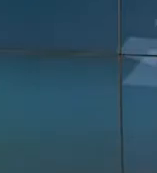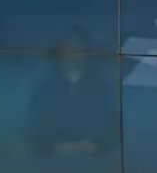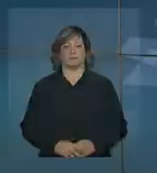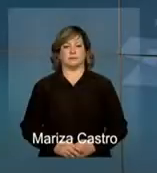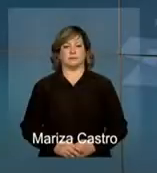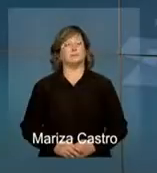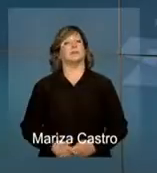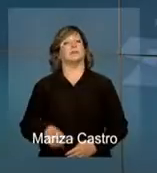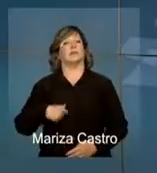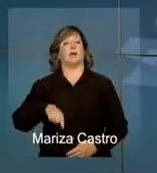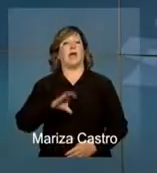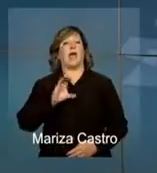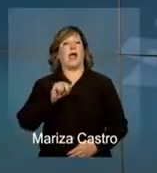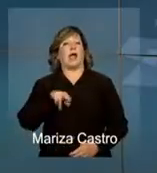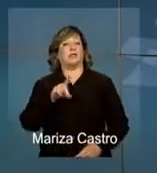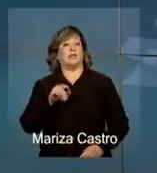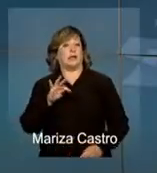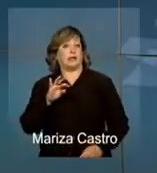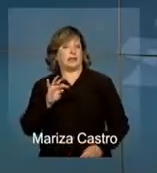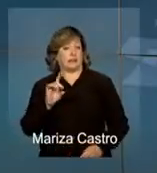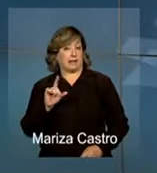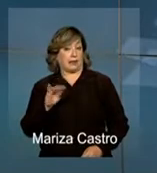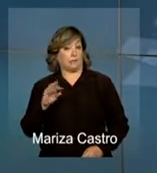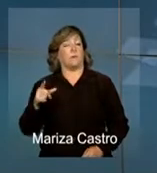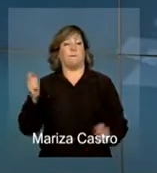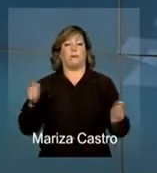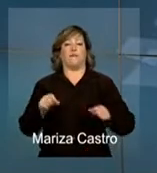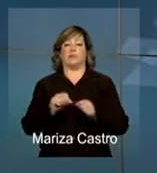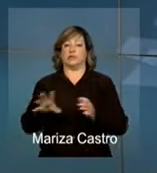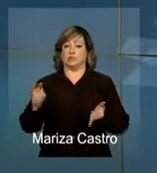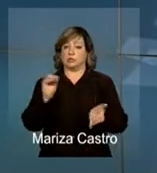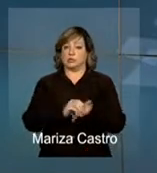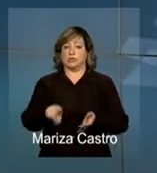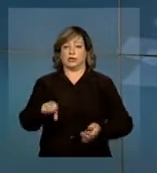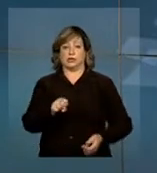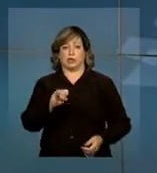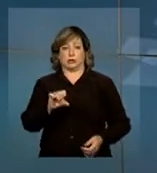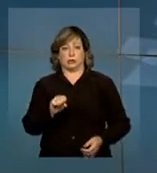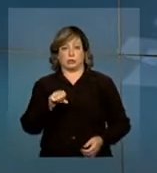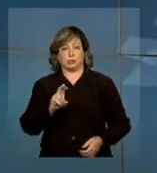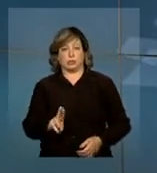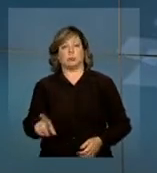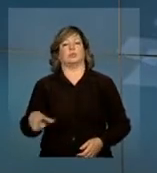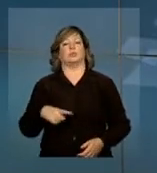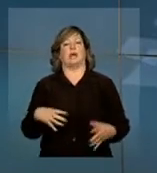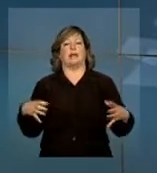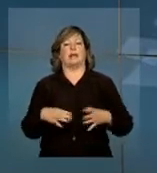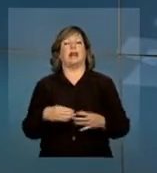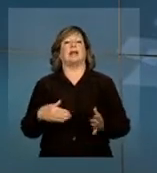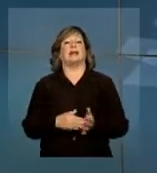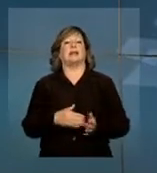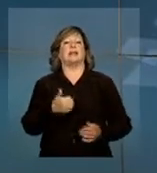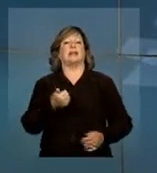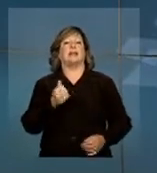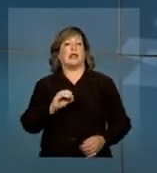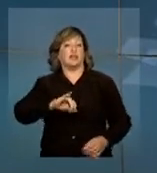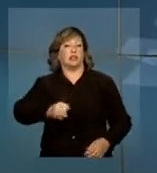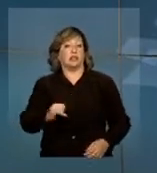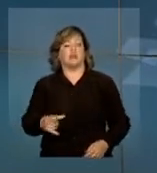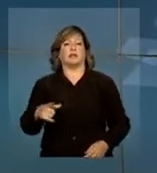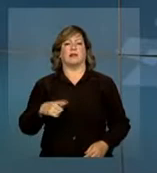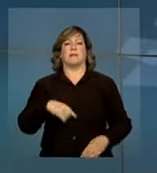Olá candidatos podem fazer a inscrição no Sisu sistema de seleção unificada Até Dez de Janeiro